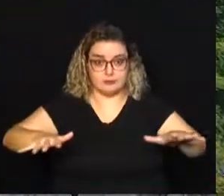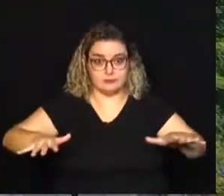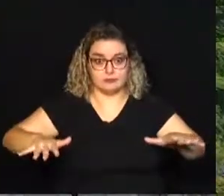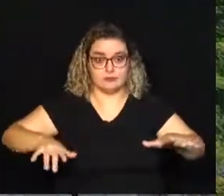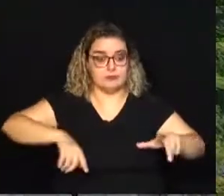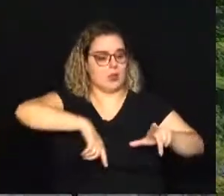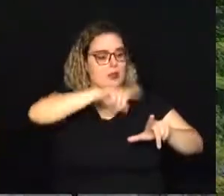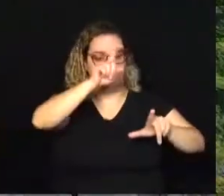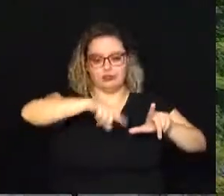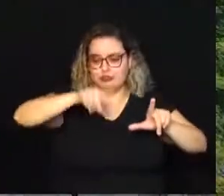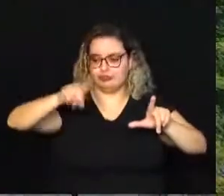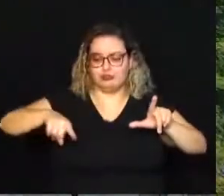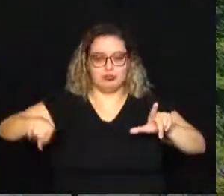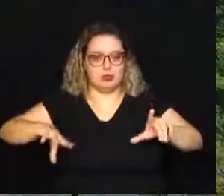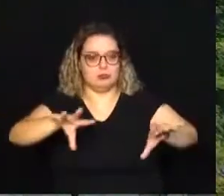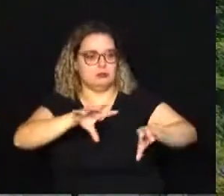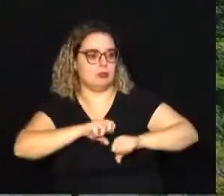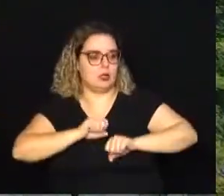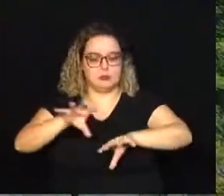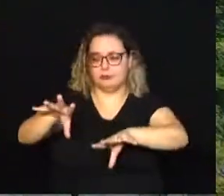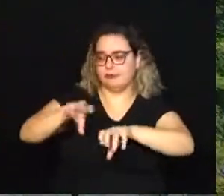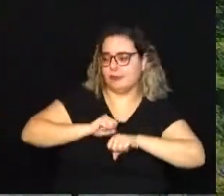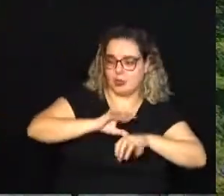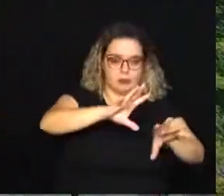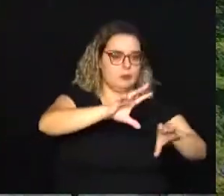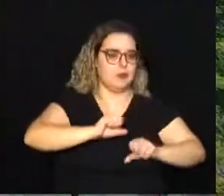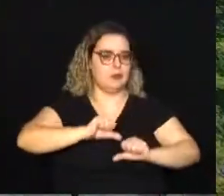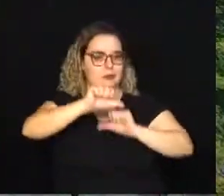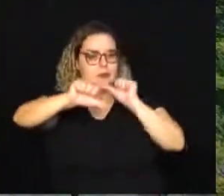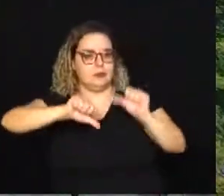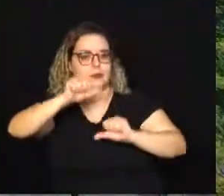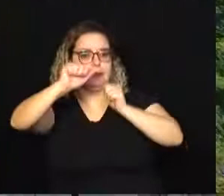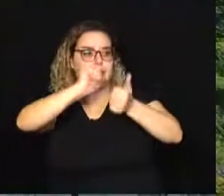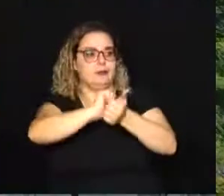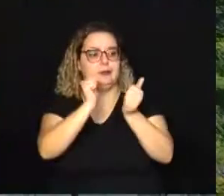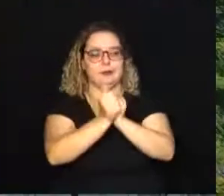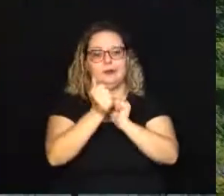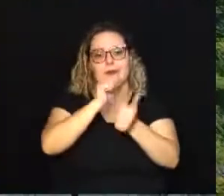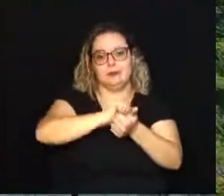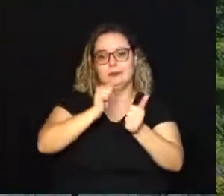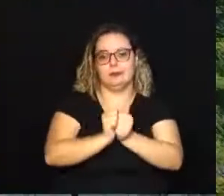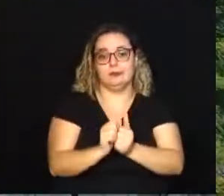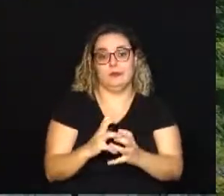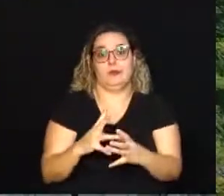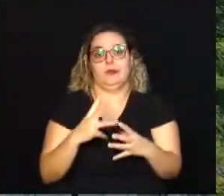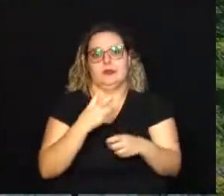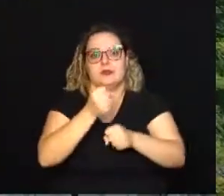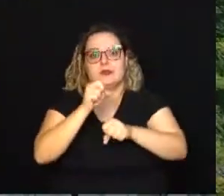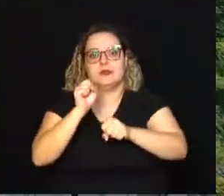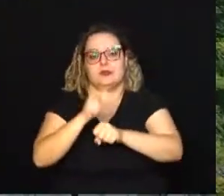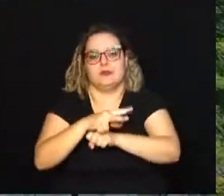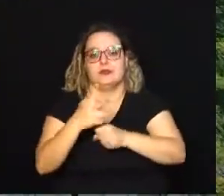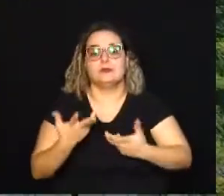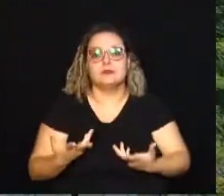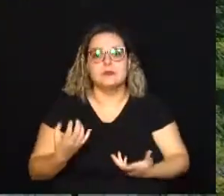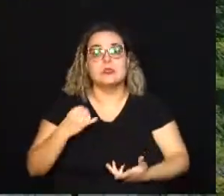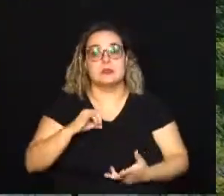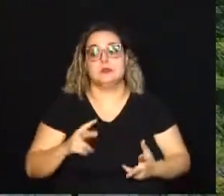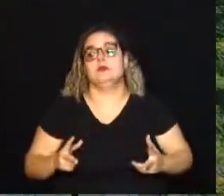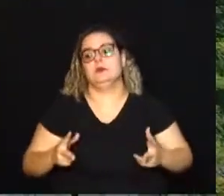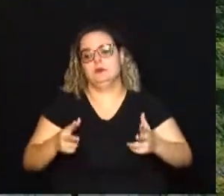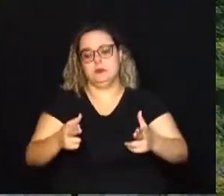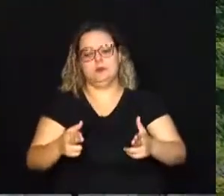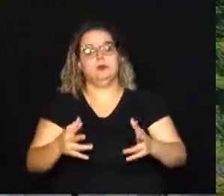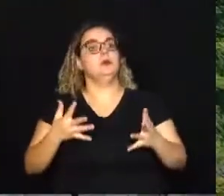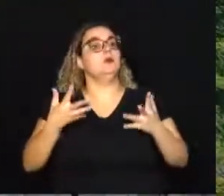variando e fazendo essa mutação. Então, assim, se a gente tivesse cercado isso para poder frear essa transmissão com todas